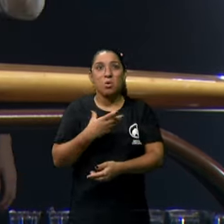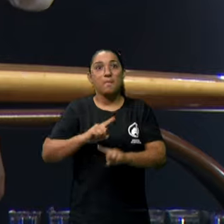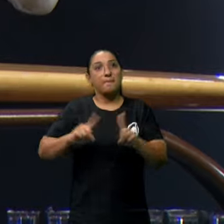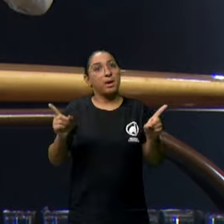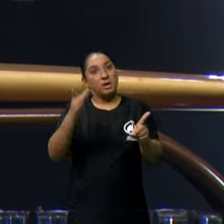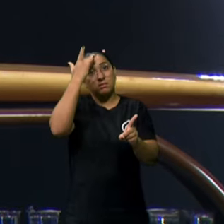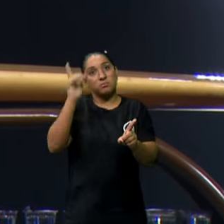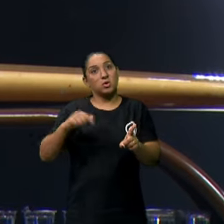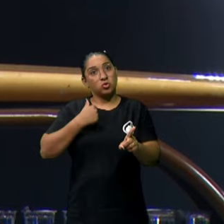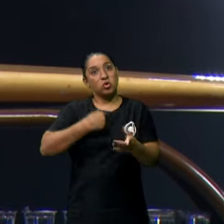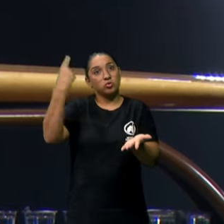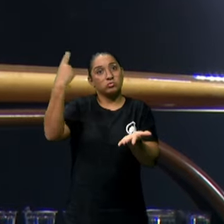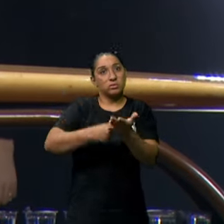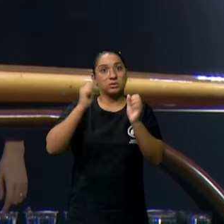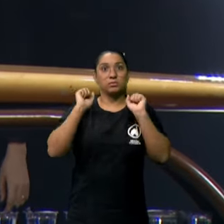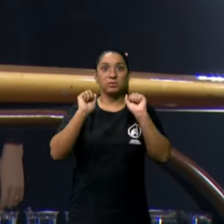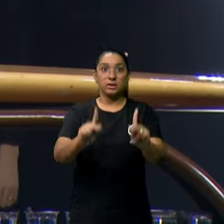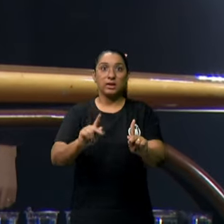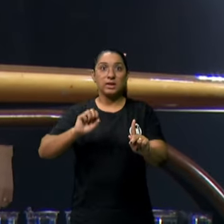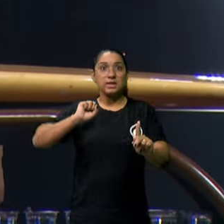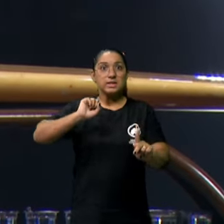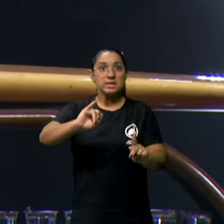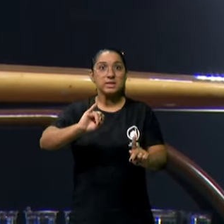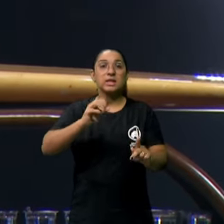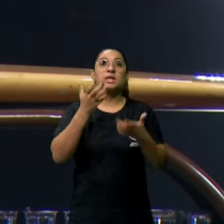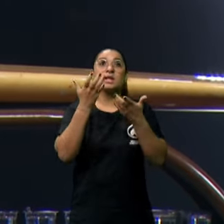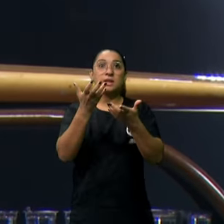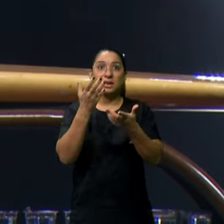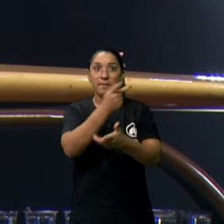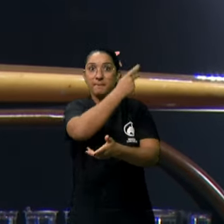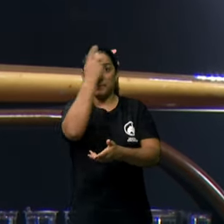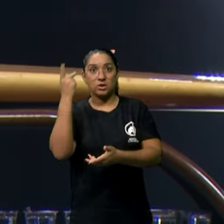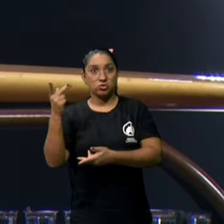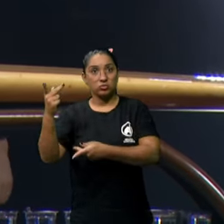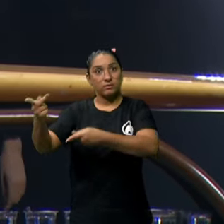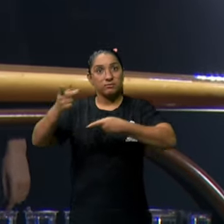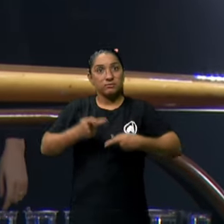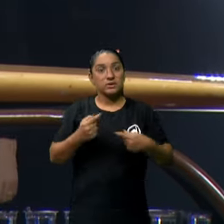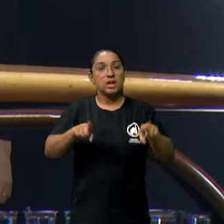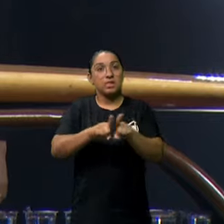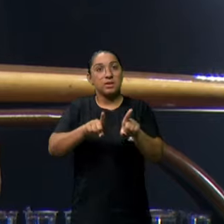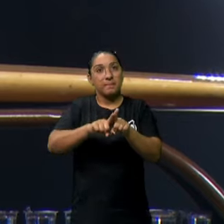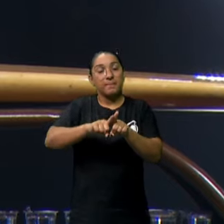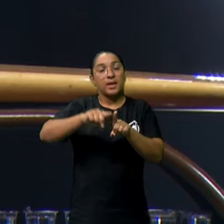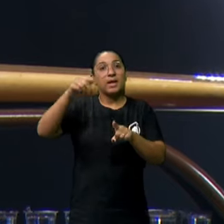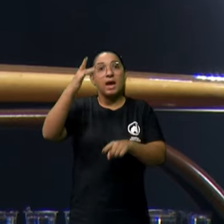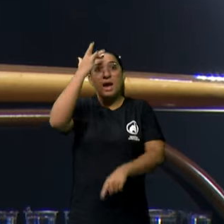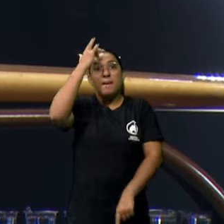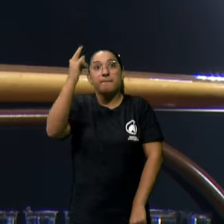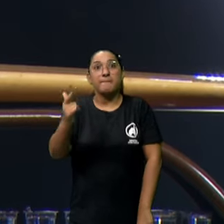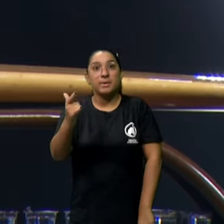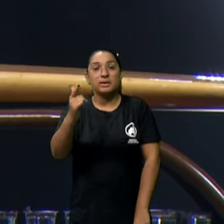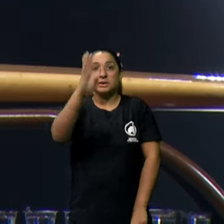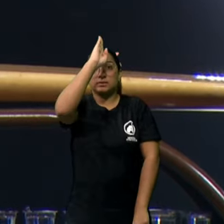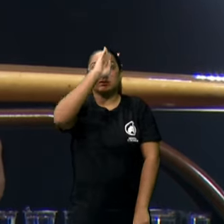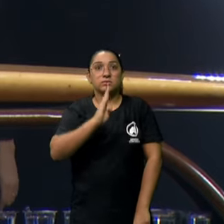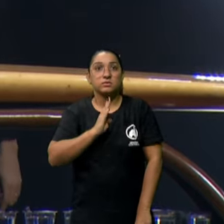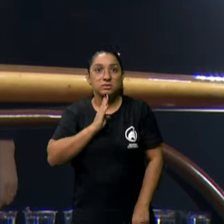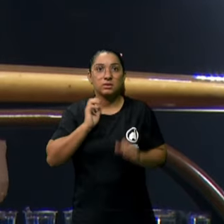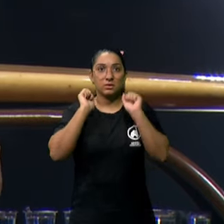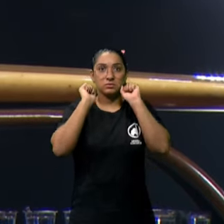de qualquer forma avisa quem se quiser trazer que amanhã no período da noite a gente vai liberar a entrada Amém traz